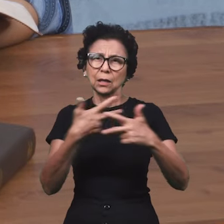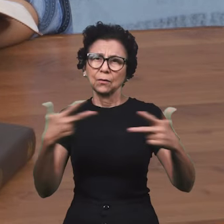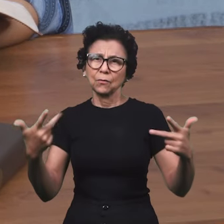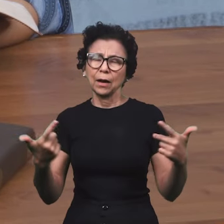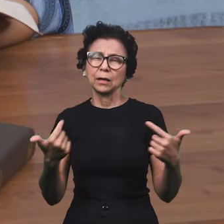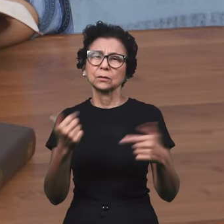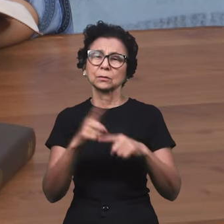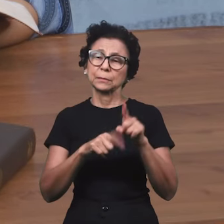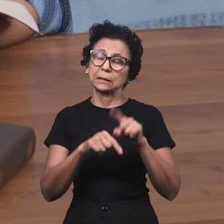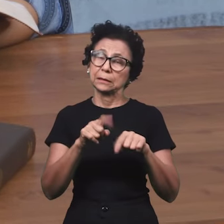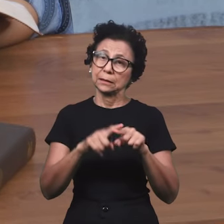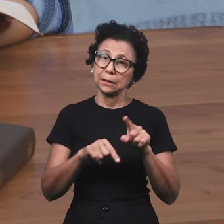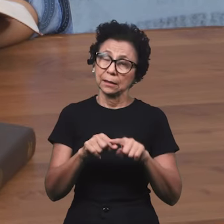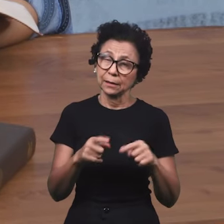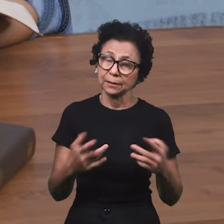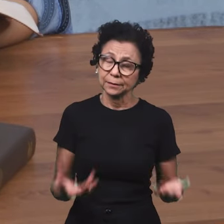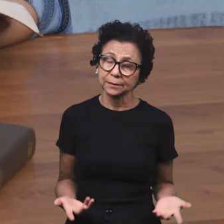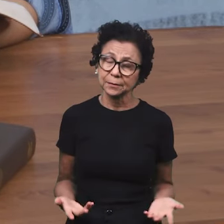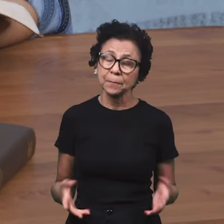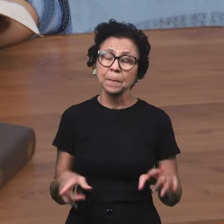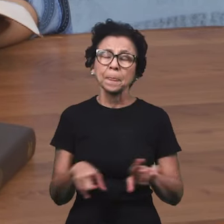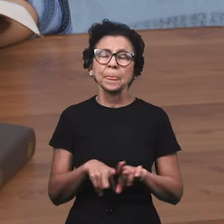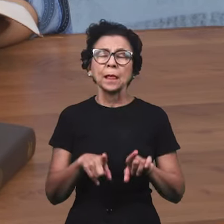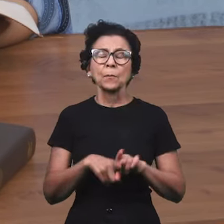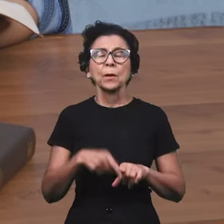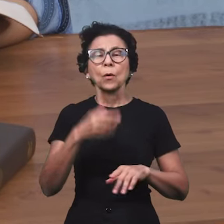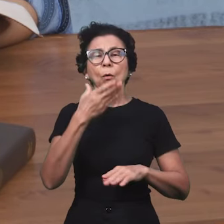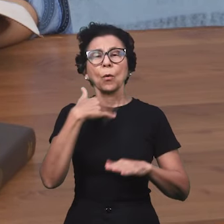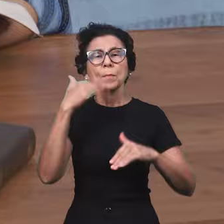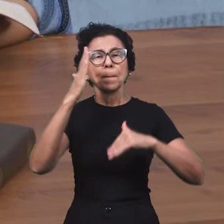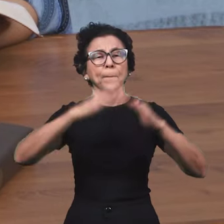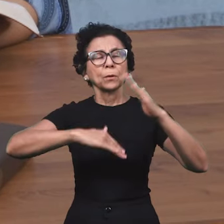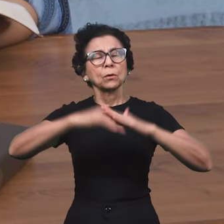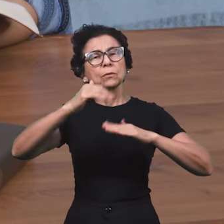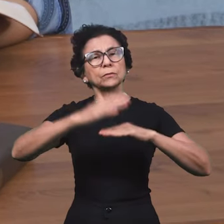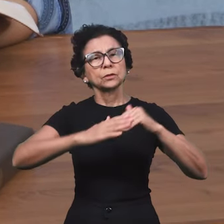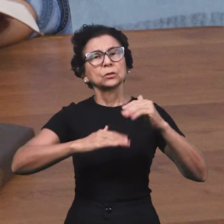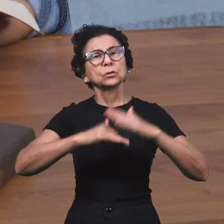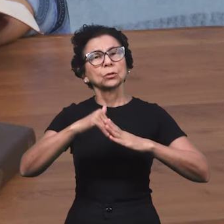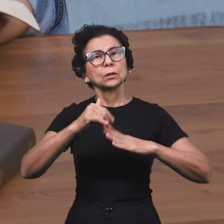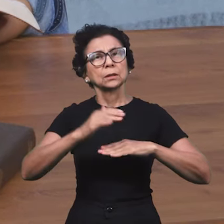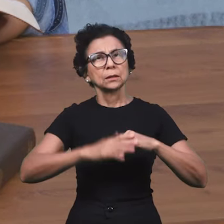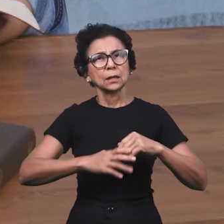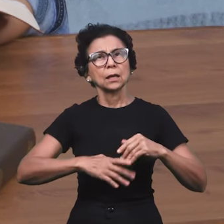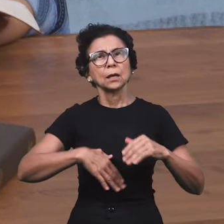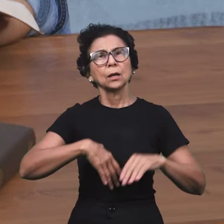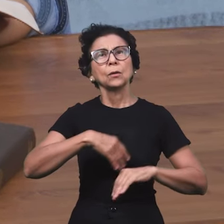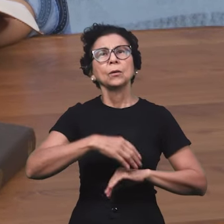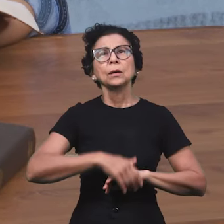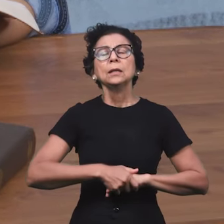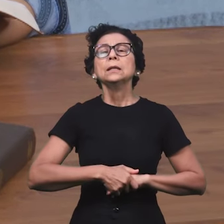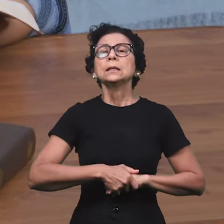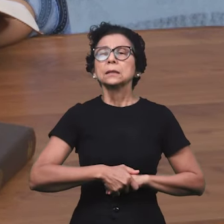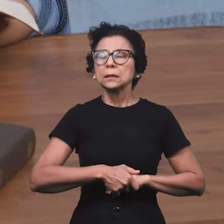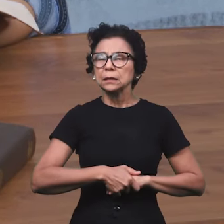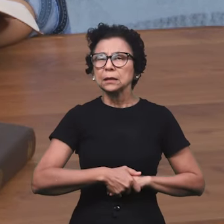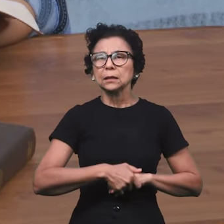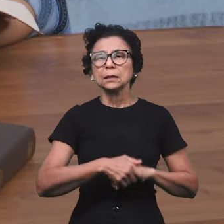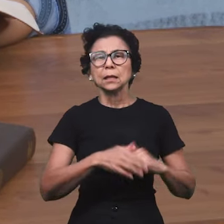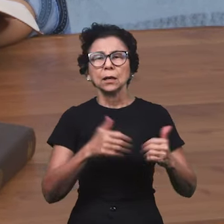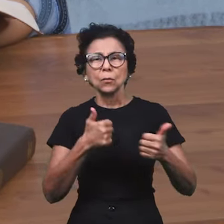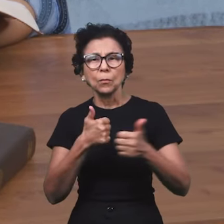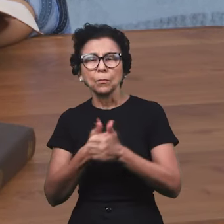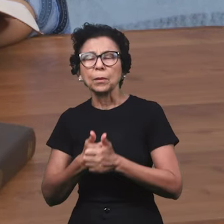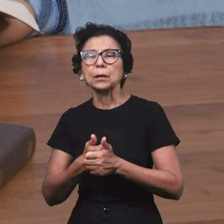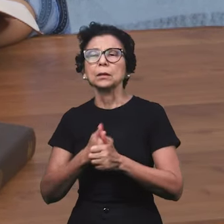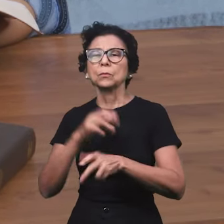azul. E que saiba lavrar ao buril, juntamente com os sábios que estão comigo em Judá e